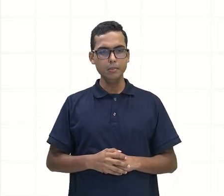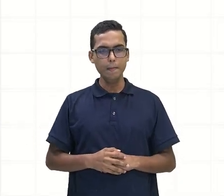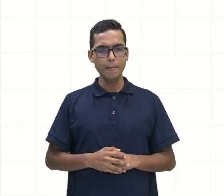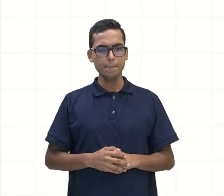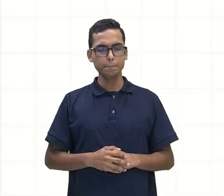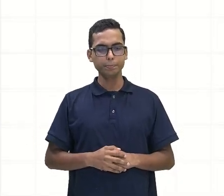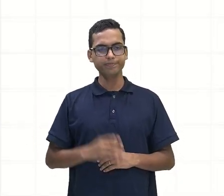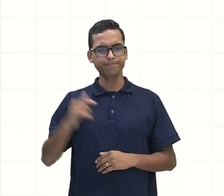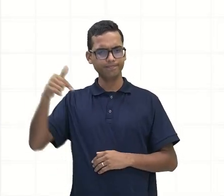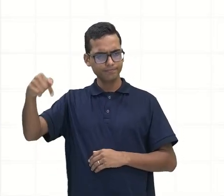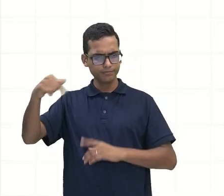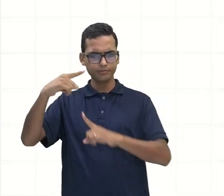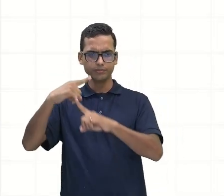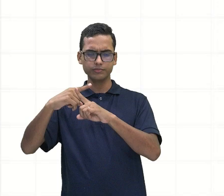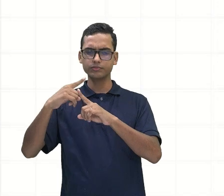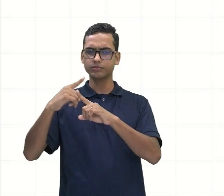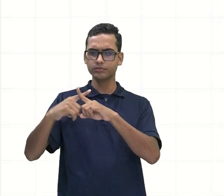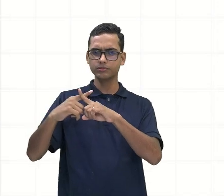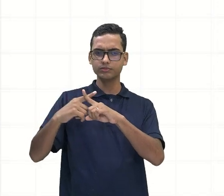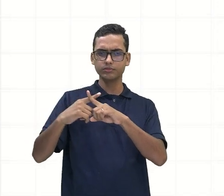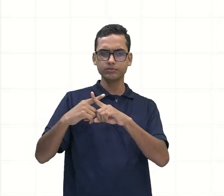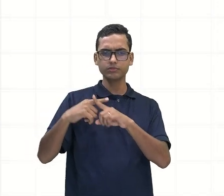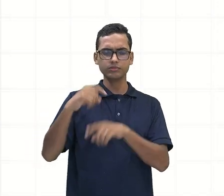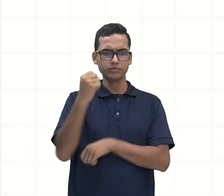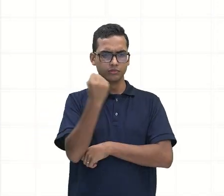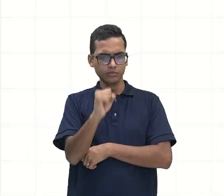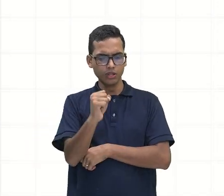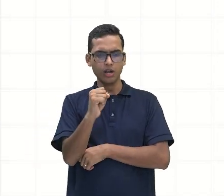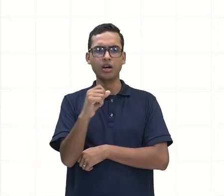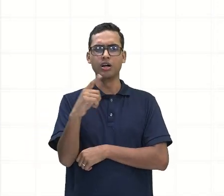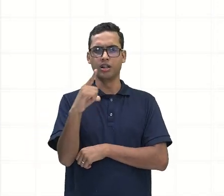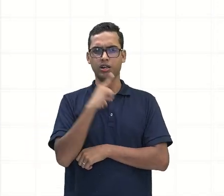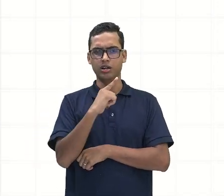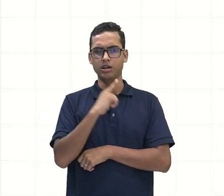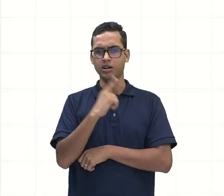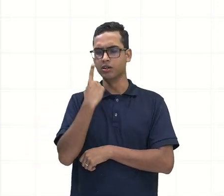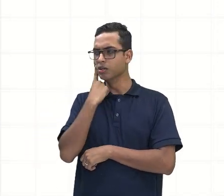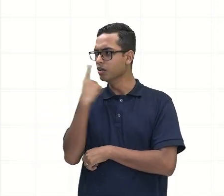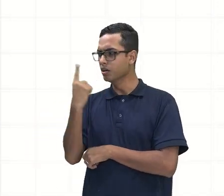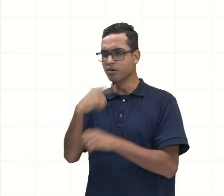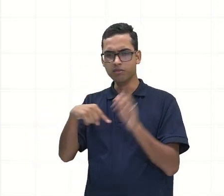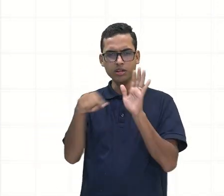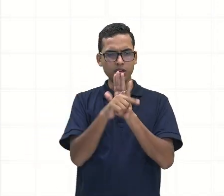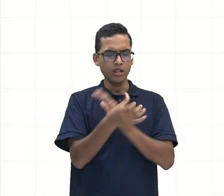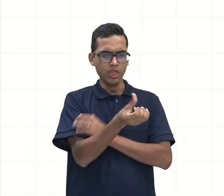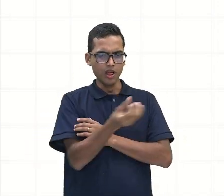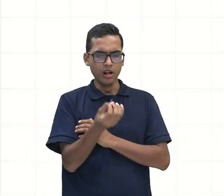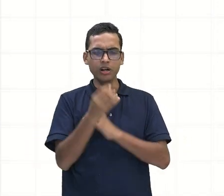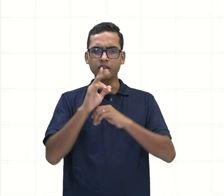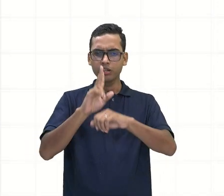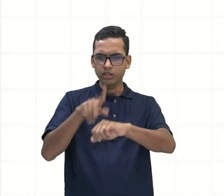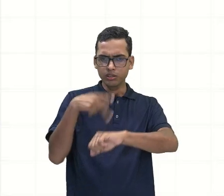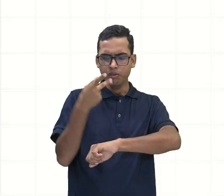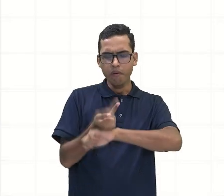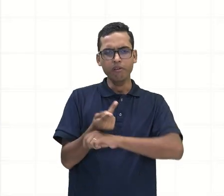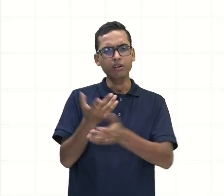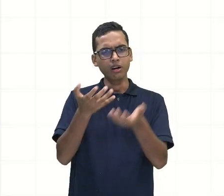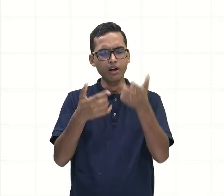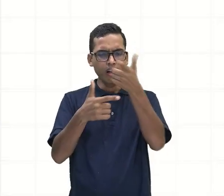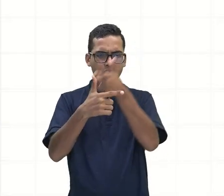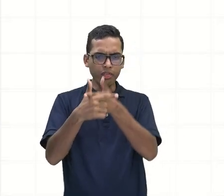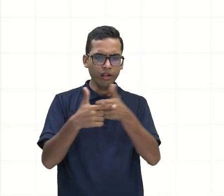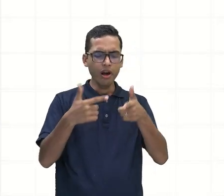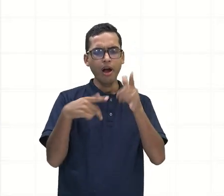uma multiplicação e depois uma subtração, uma diferença. E depois de tudo isso, eu tenho que dividir por